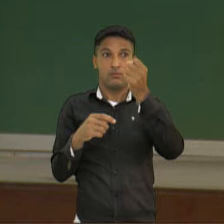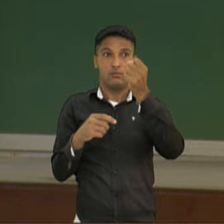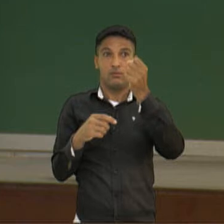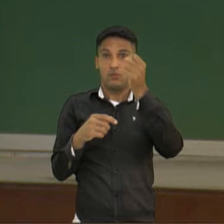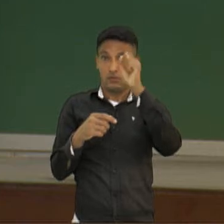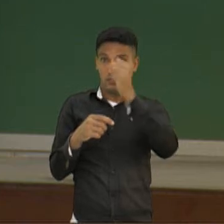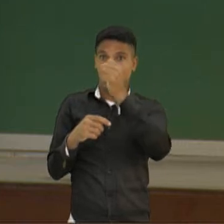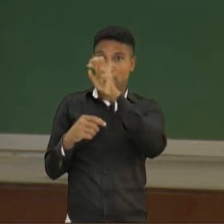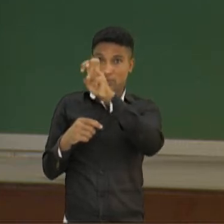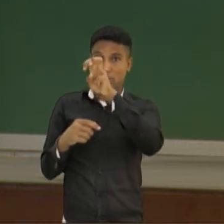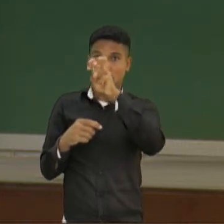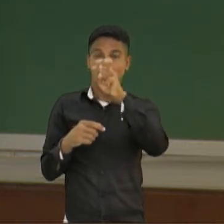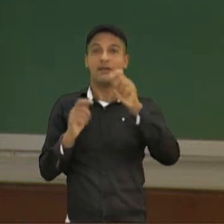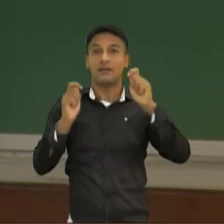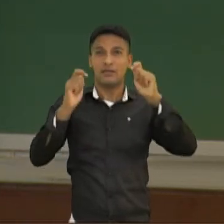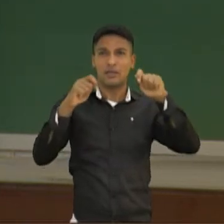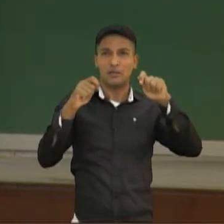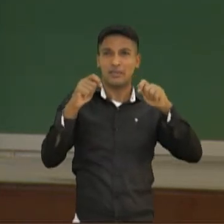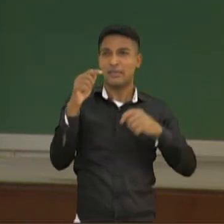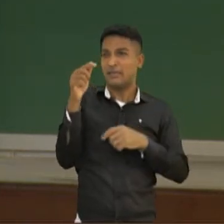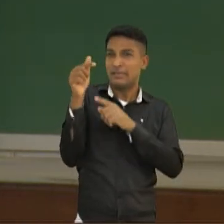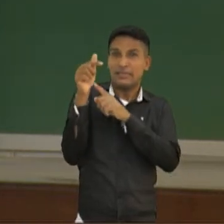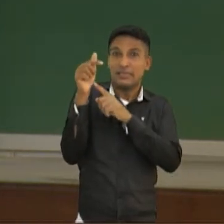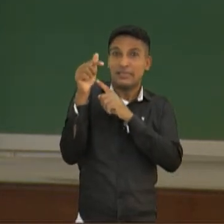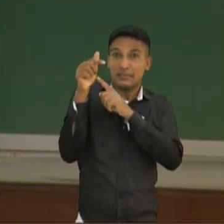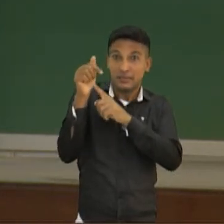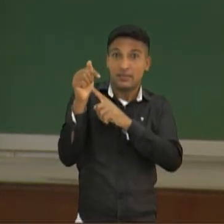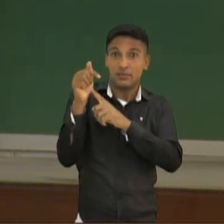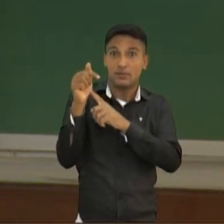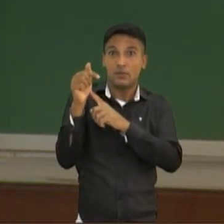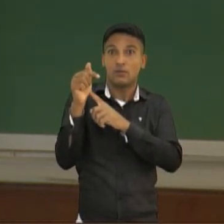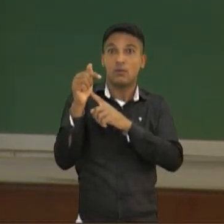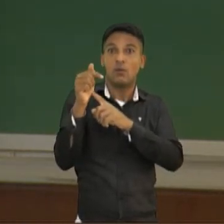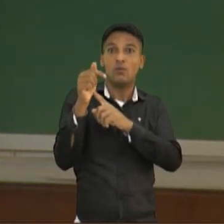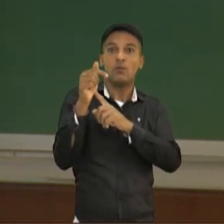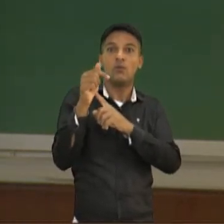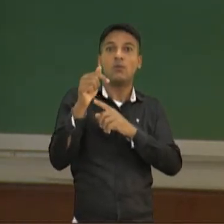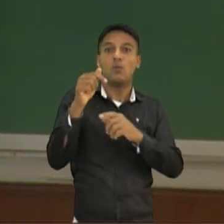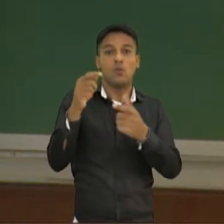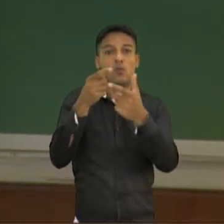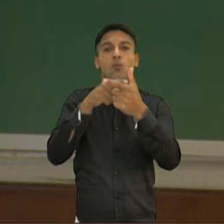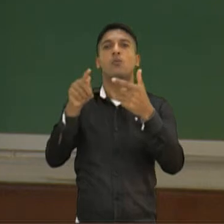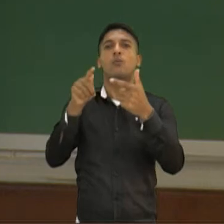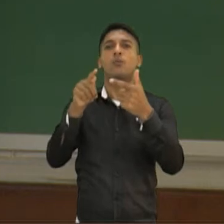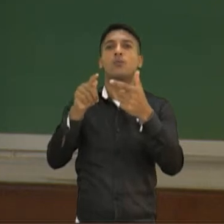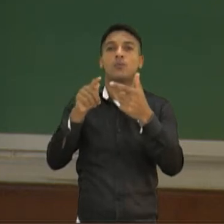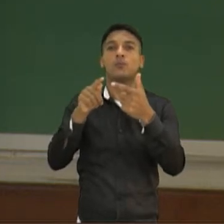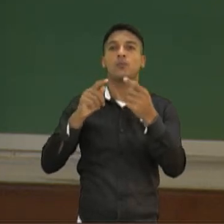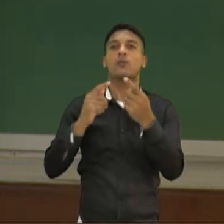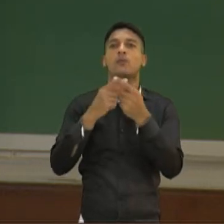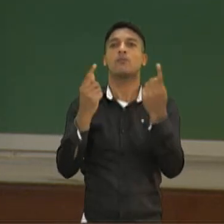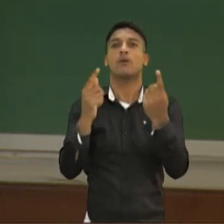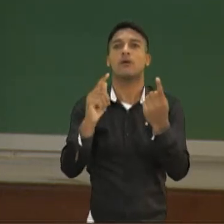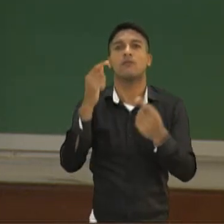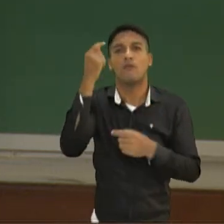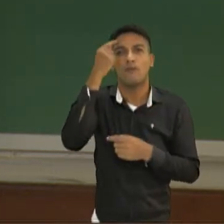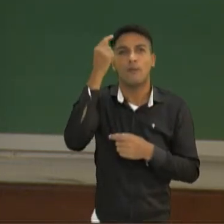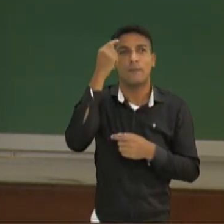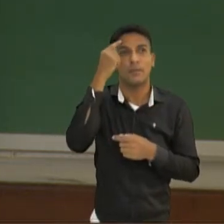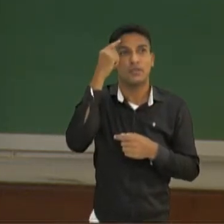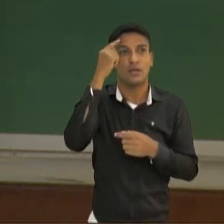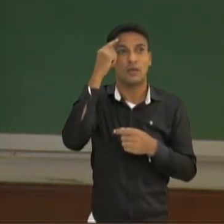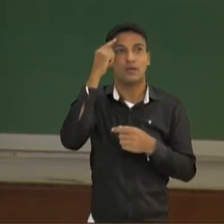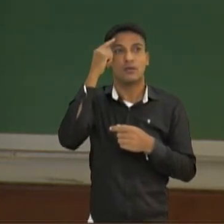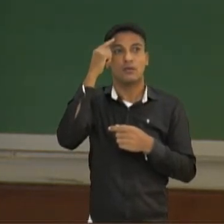poder chegar no final dessa conta, dessa operação? Mas é muito mais fácil, muito mais rápido a gente pensar no número como um